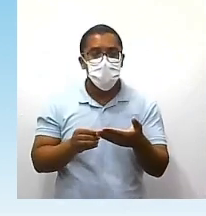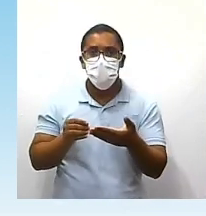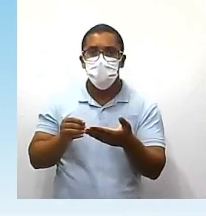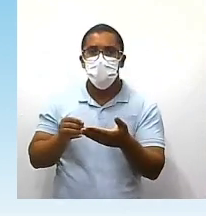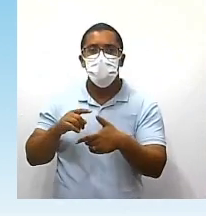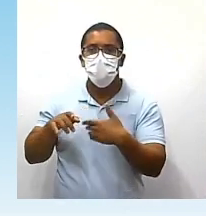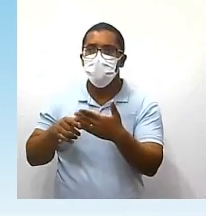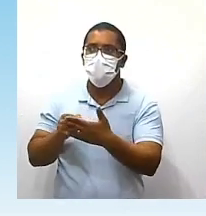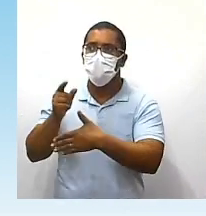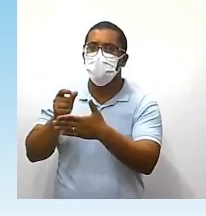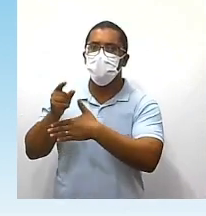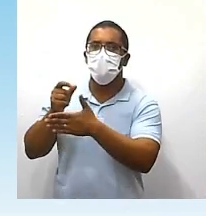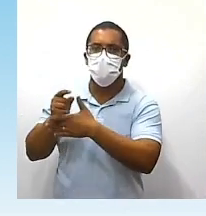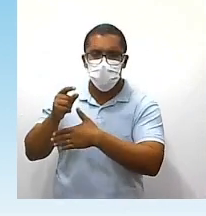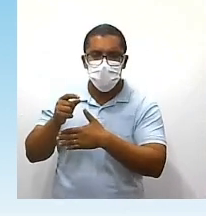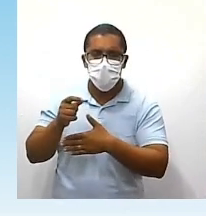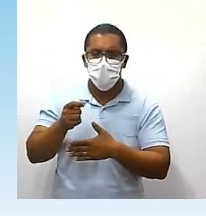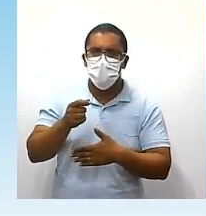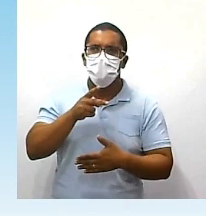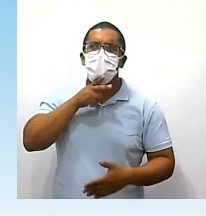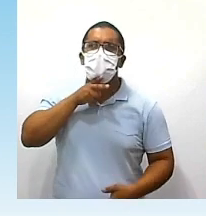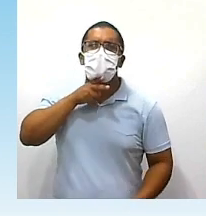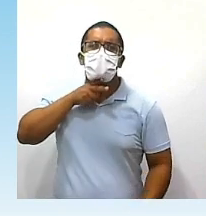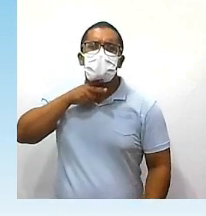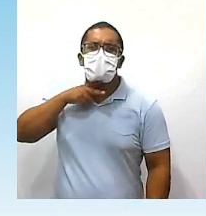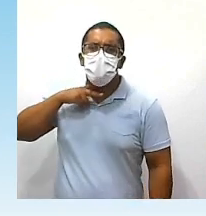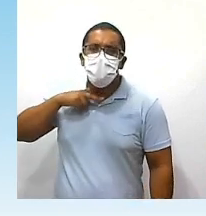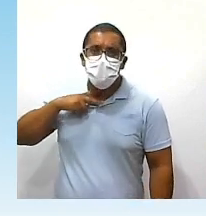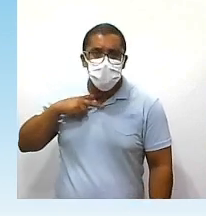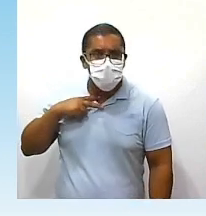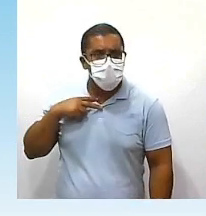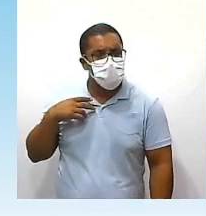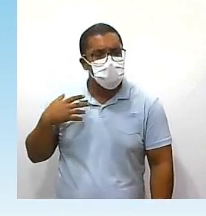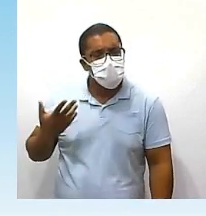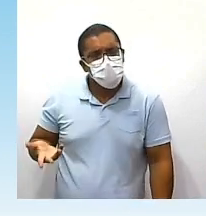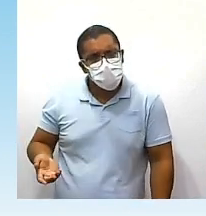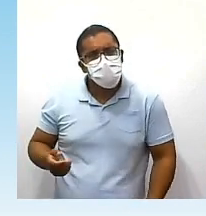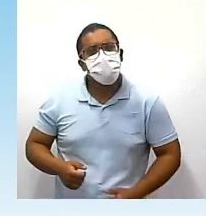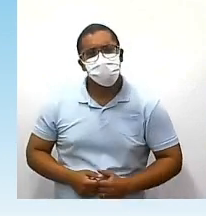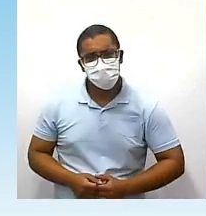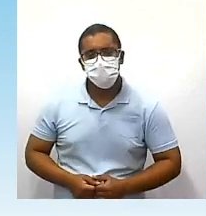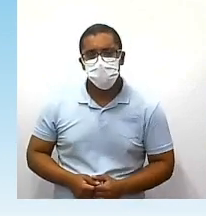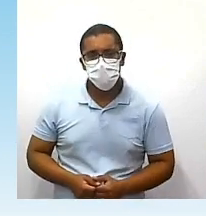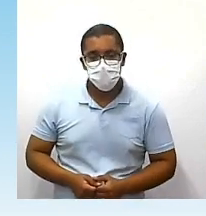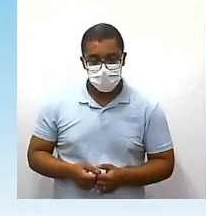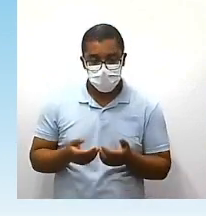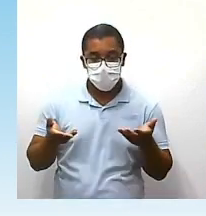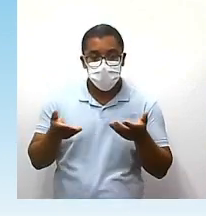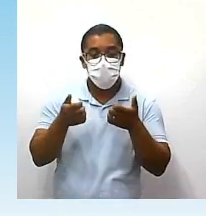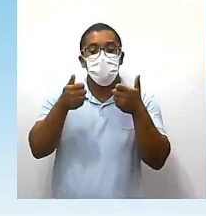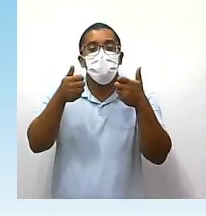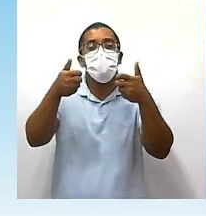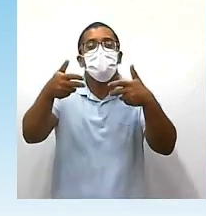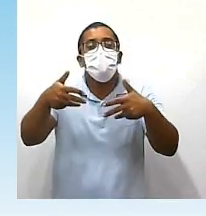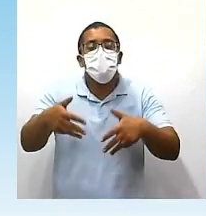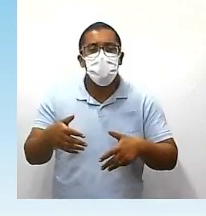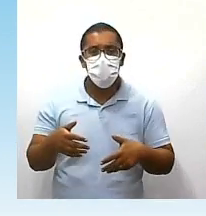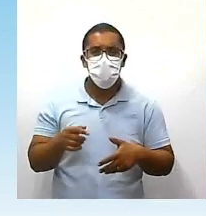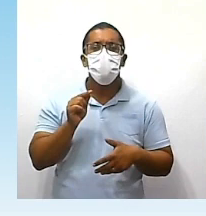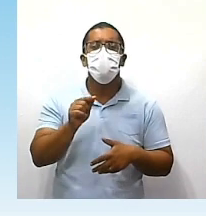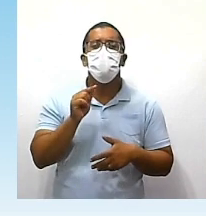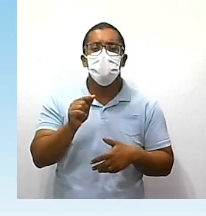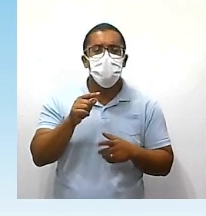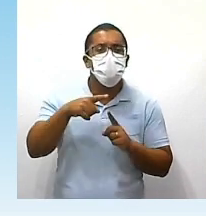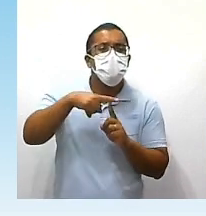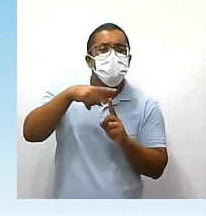que acabam também causando a dependência. Agora vamos falar sobre os tipos de